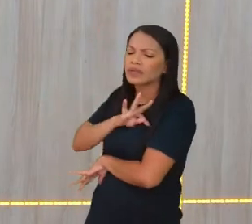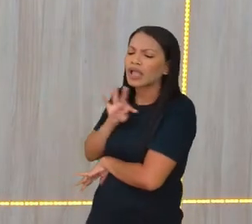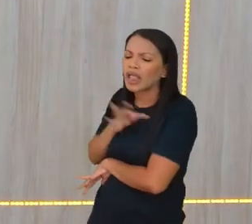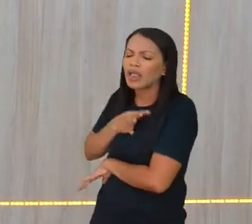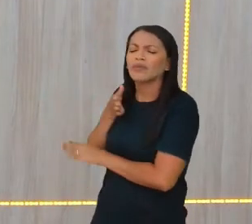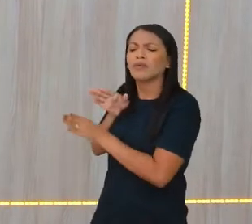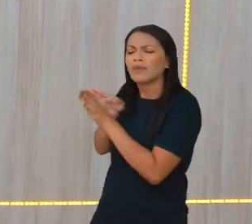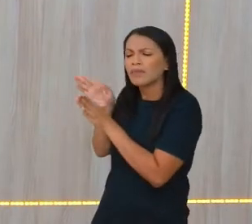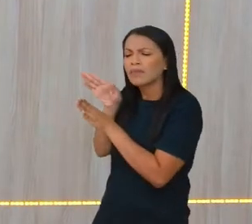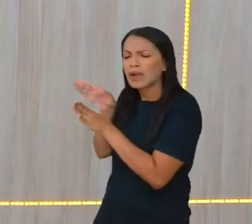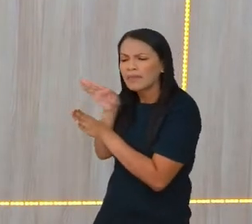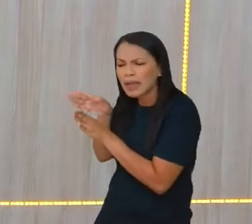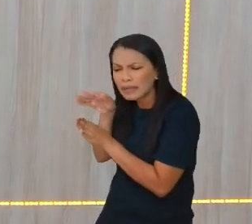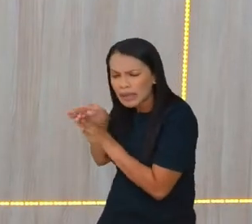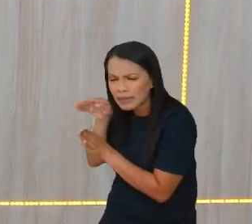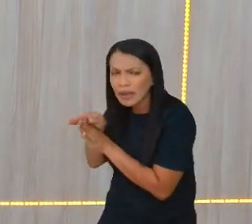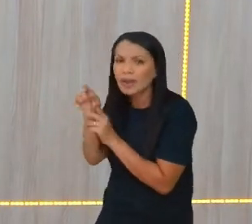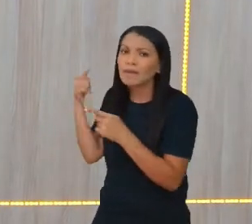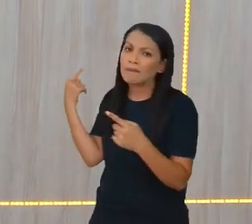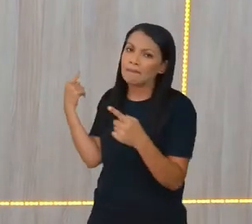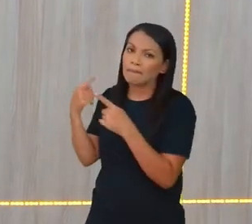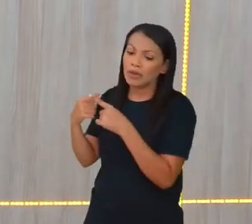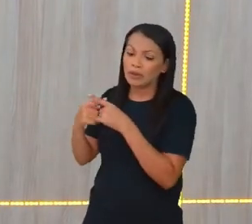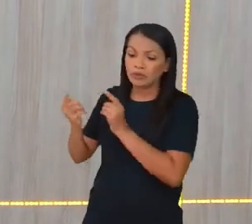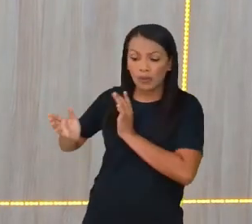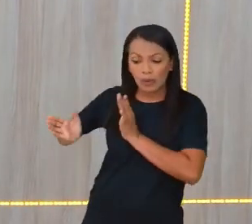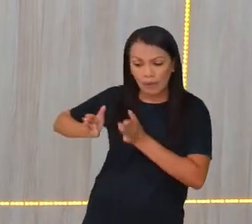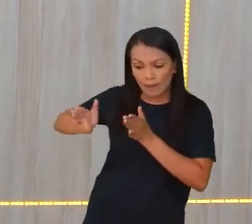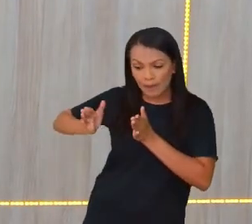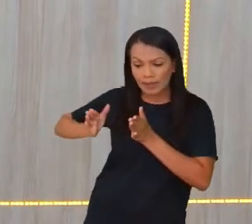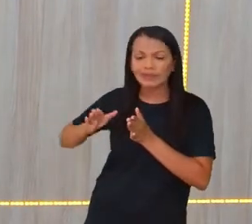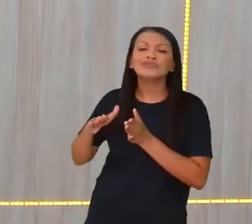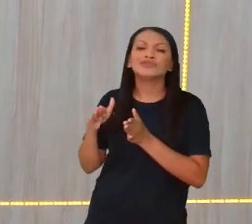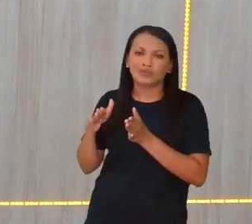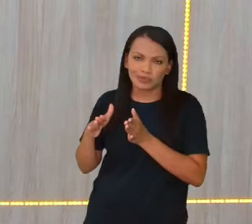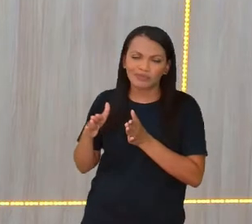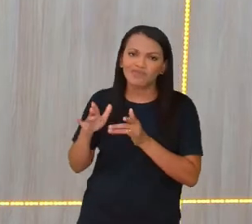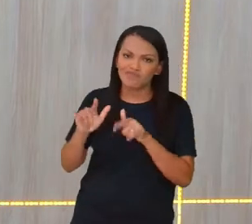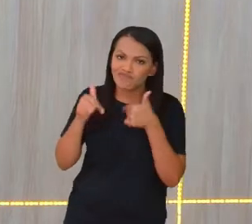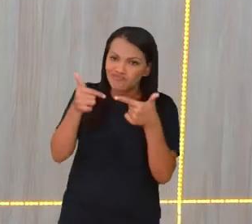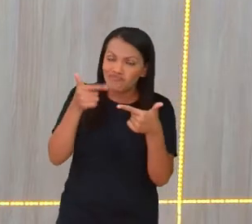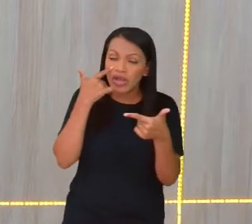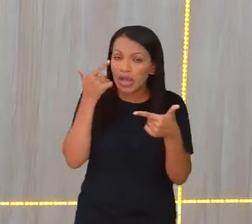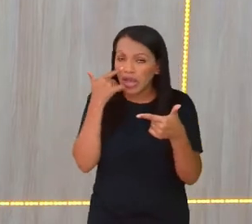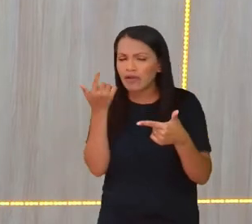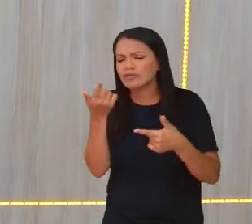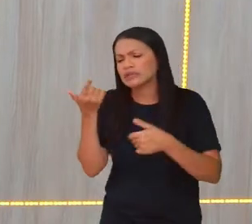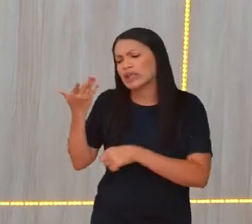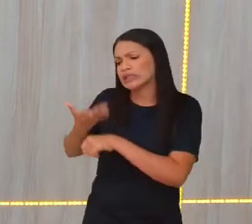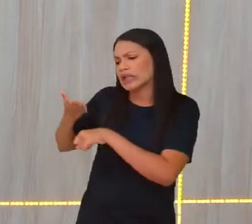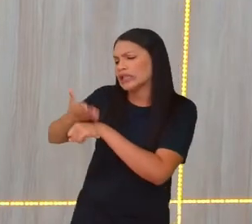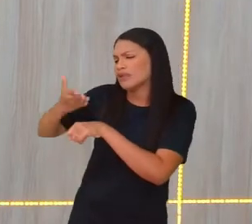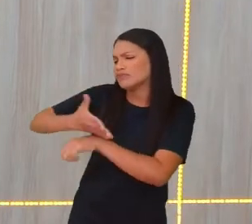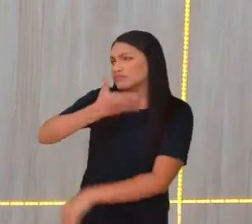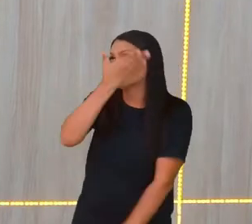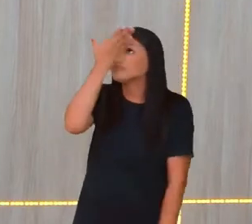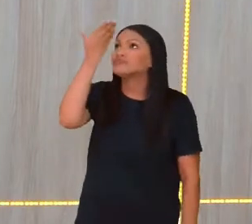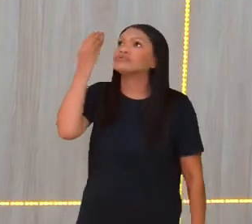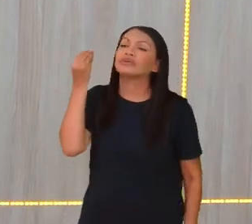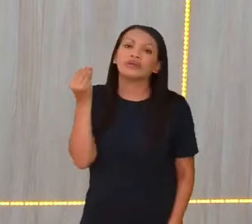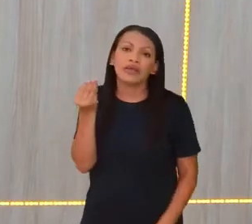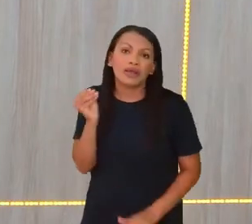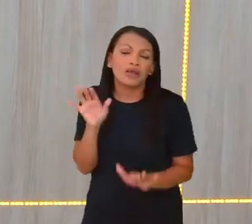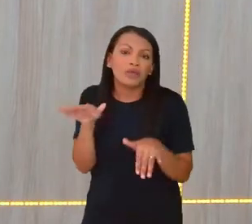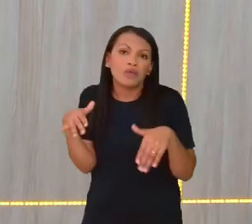orientando, porque durante a luta, por mais que você tenha treinado bastante, né? Às vezes você esquece o que é, qual é